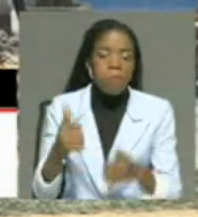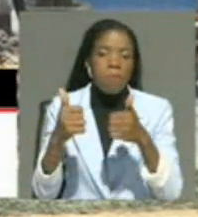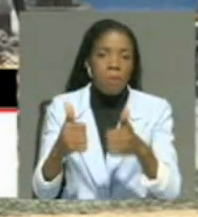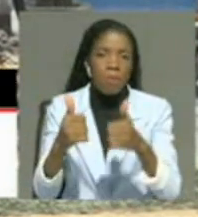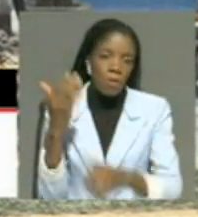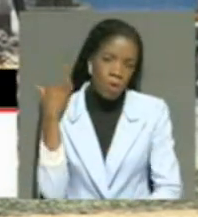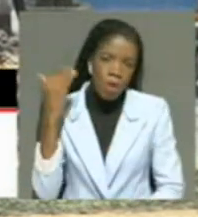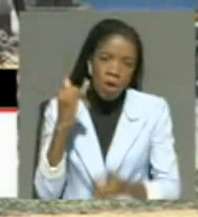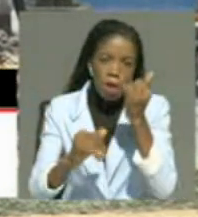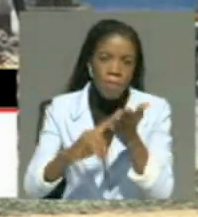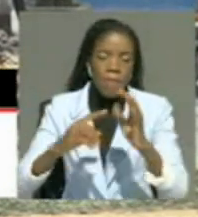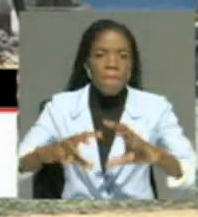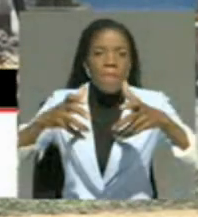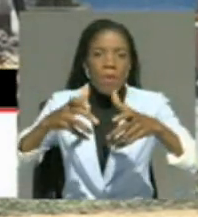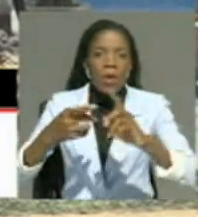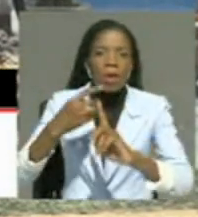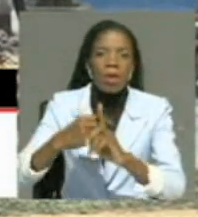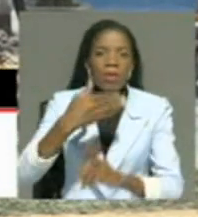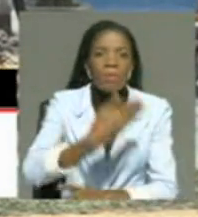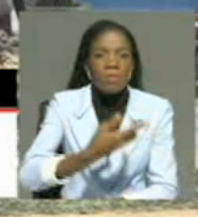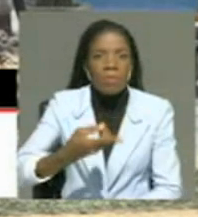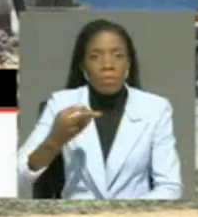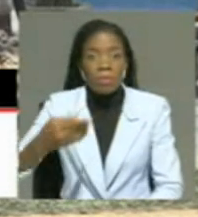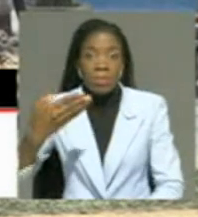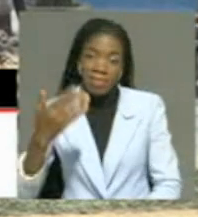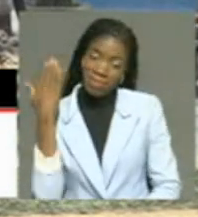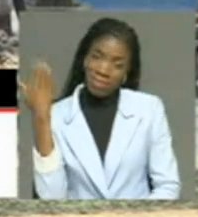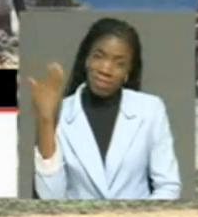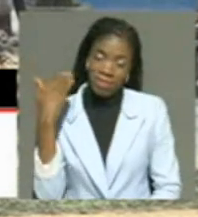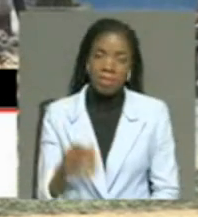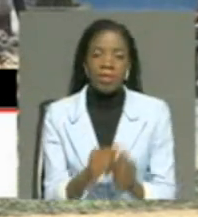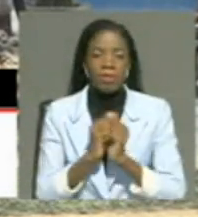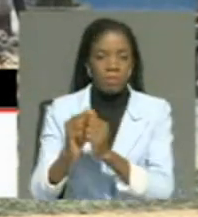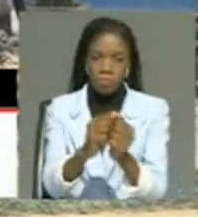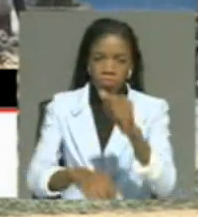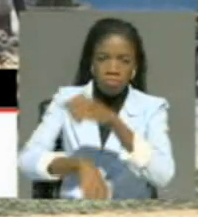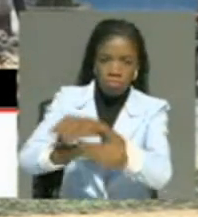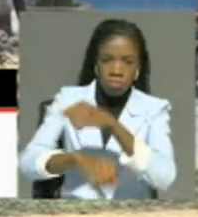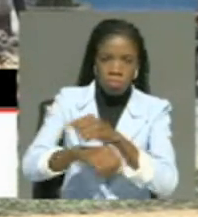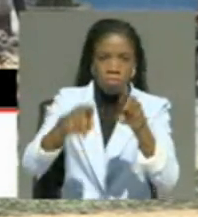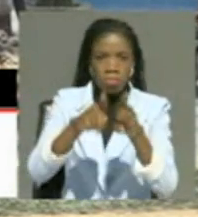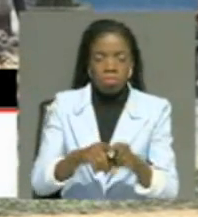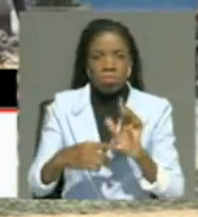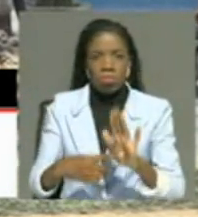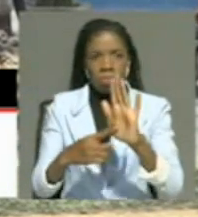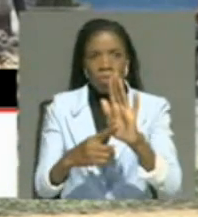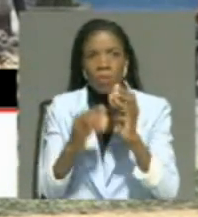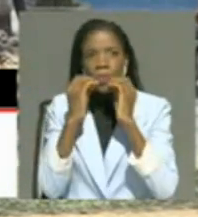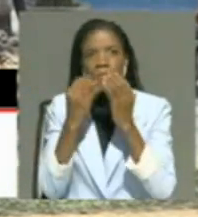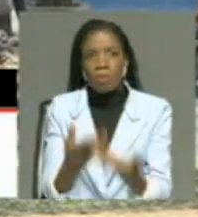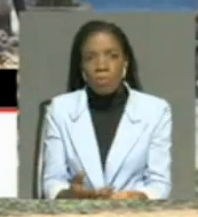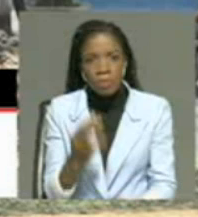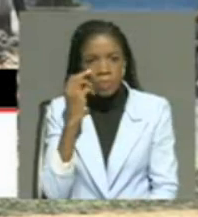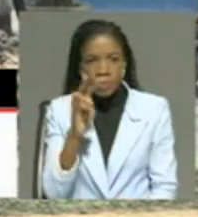foi o Campeonato do Mundo em 1997, em Yamoussoukro, na Costa do Marfim, onde despontaram